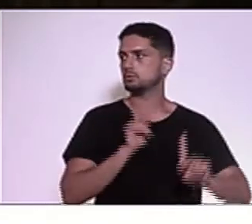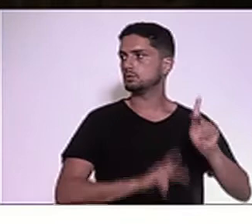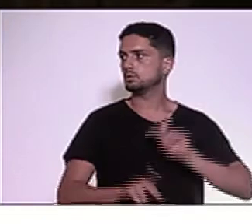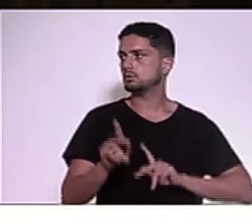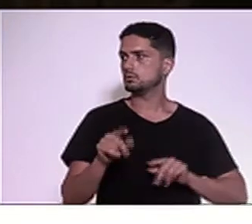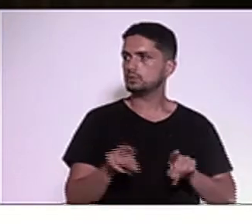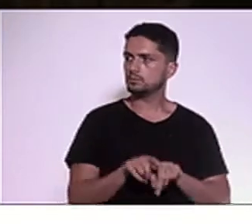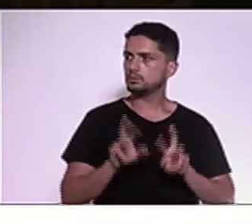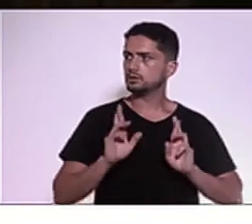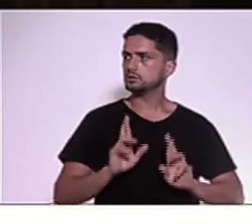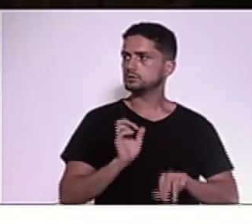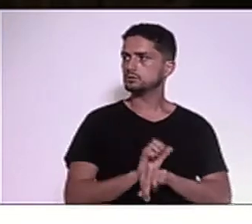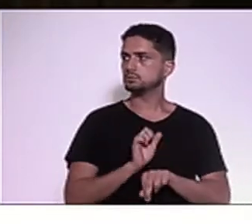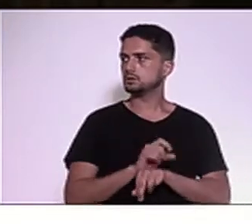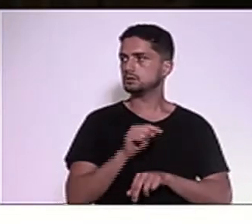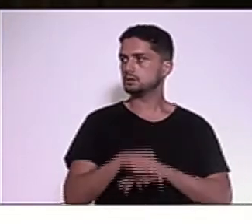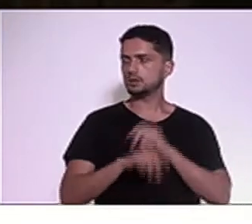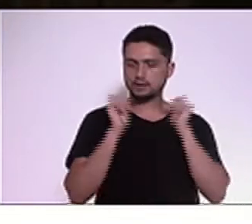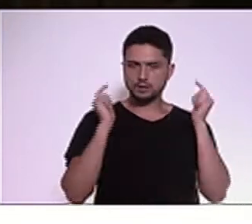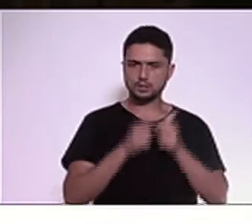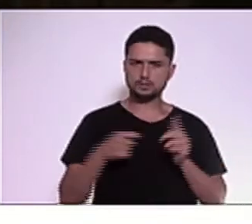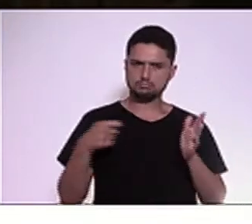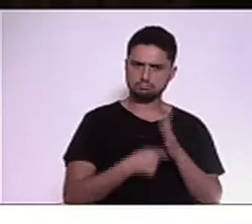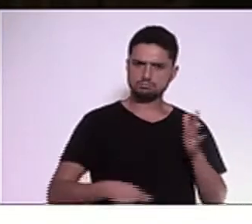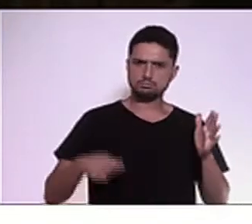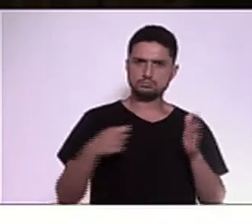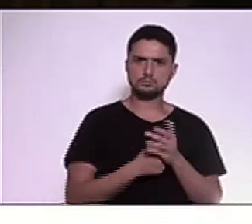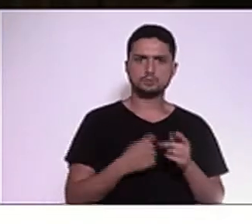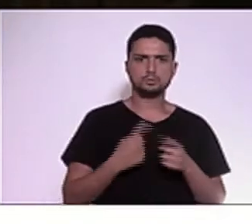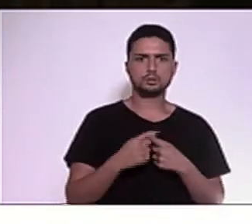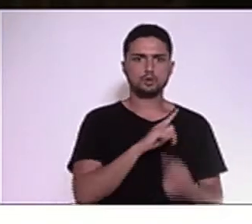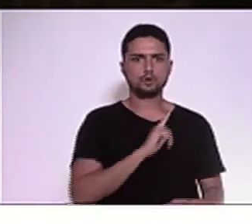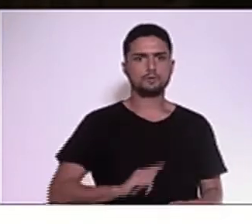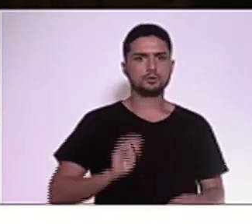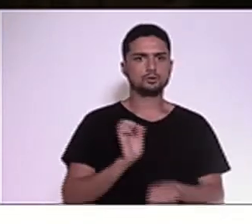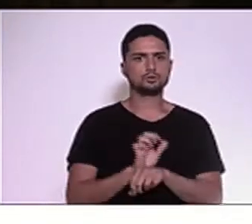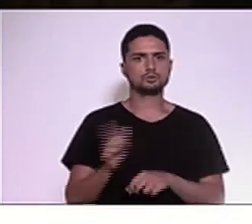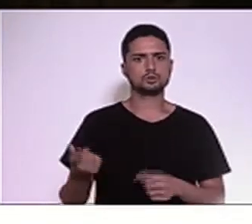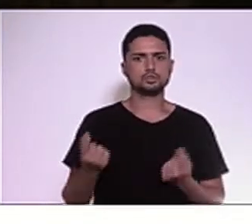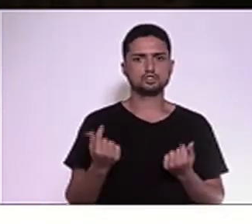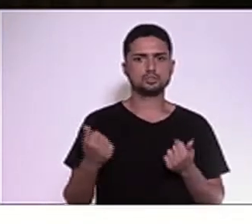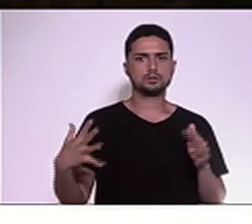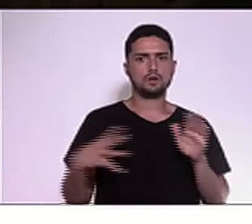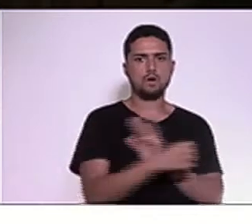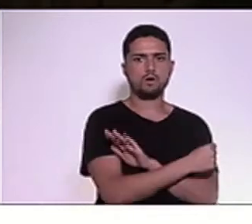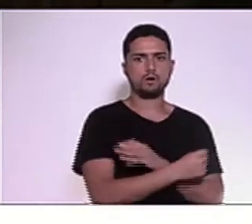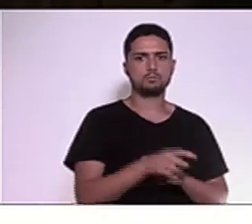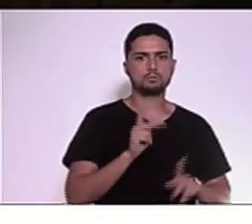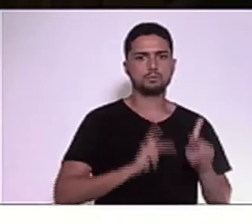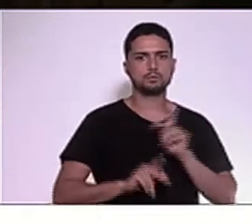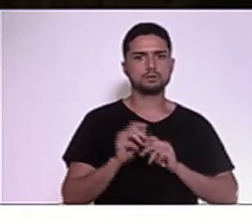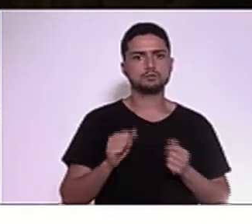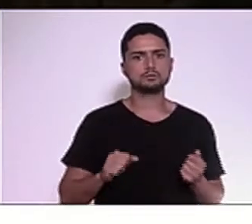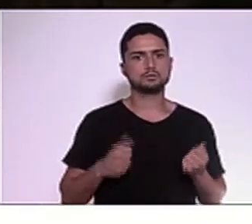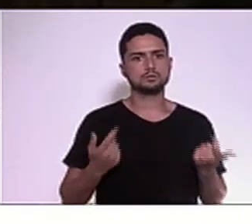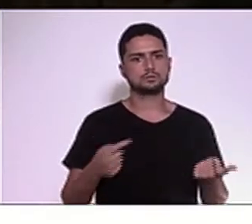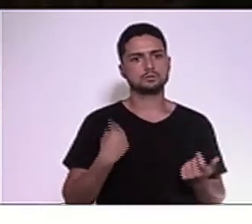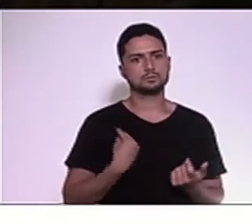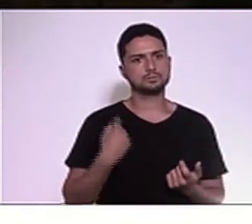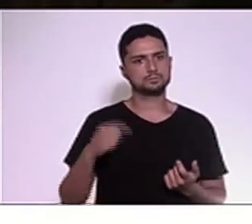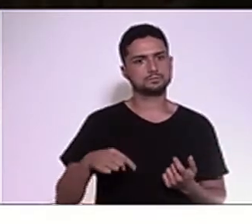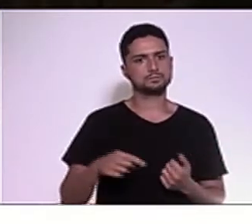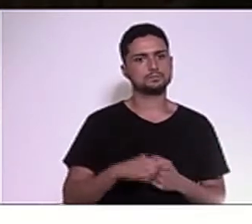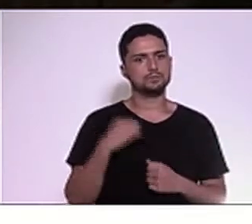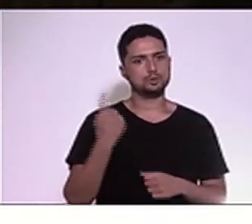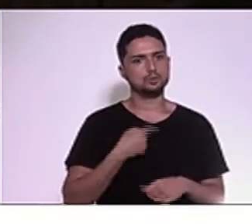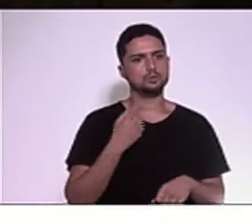casa seja combativa quando o governador do estado mete a mão no bolso da população. Então, aqui estamos fazendo o